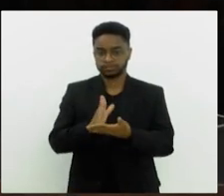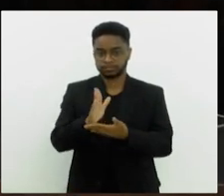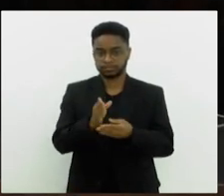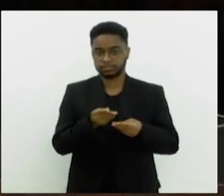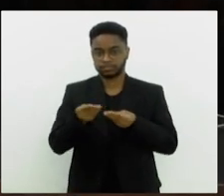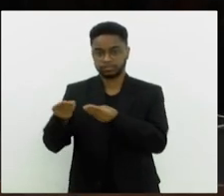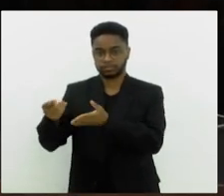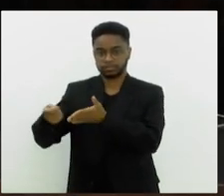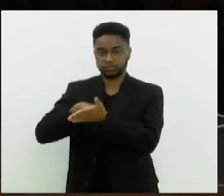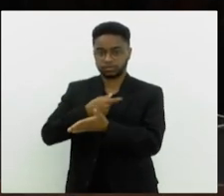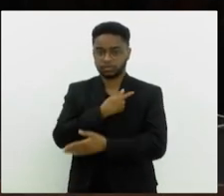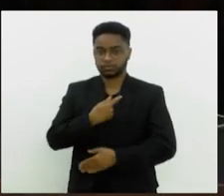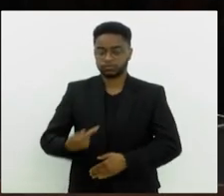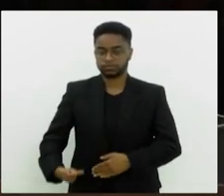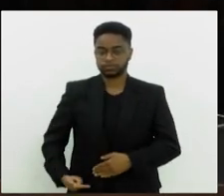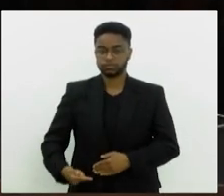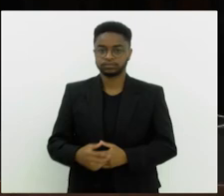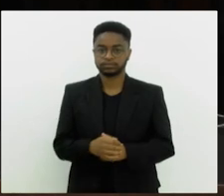Aprovado, vai o autógrafo.